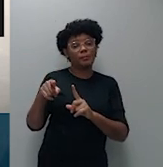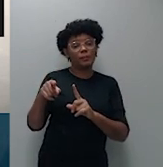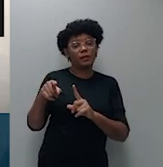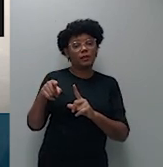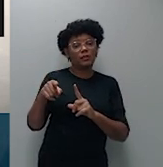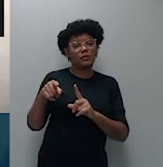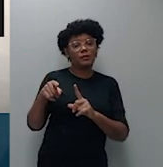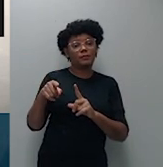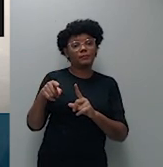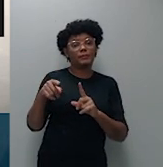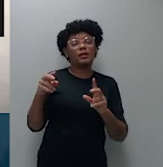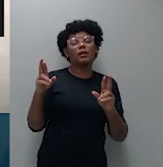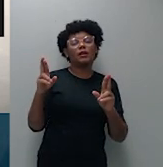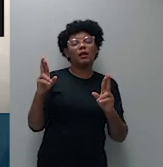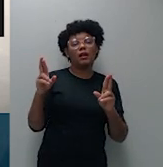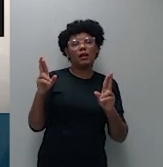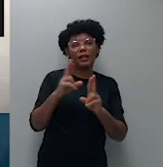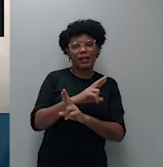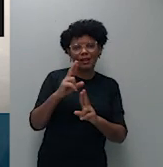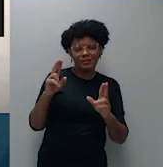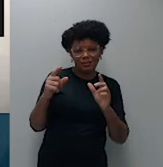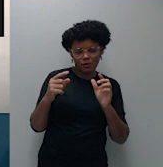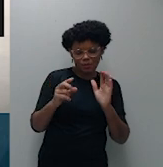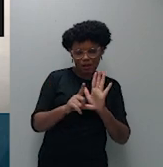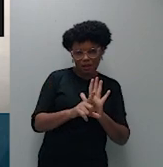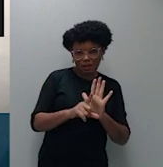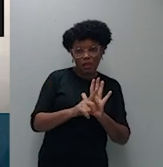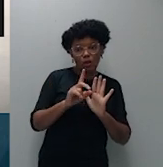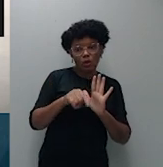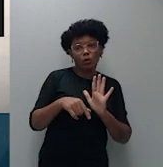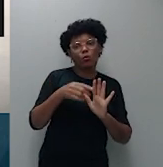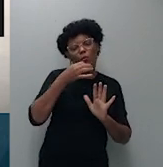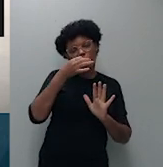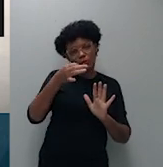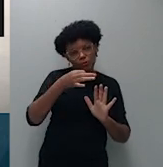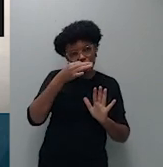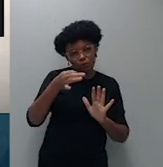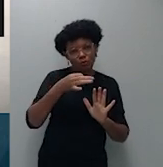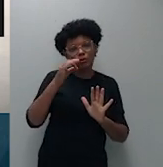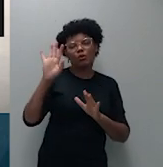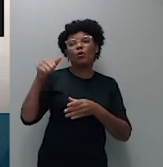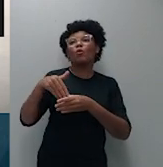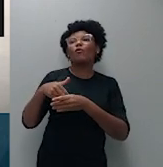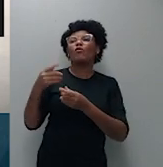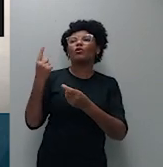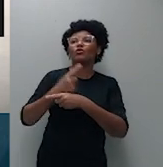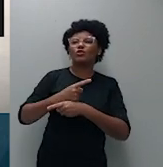falei como voto divergente